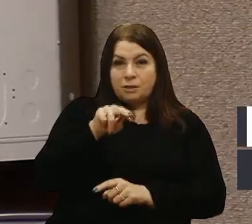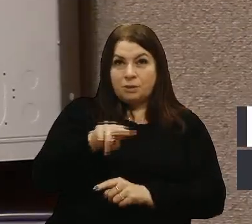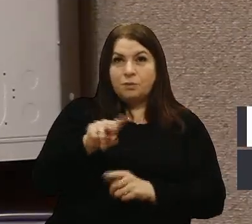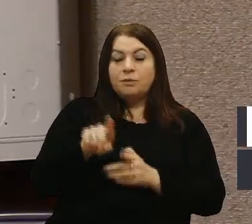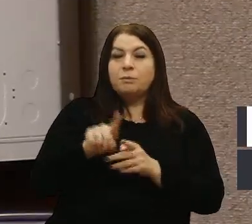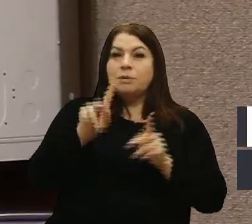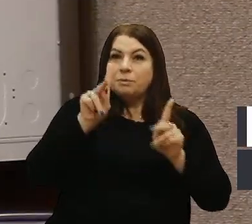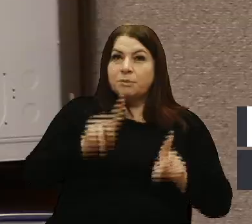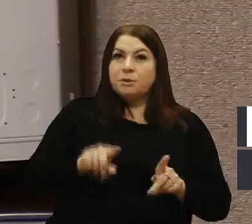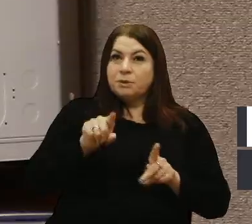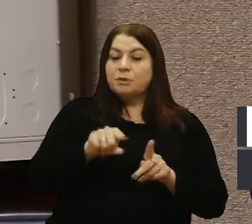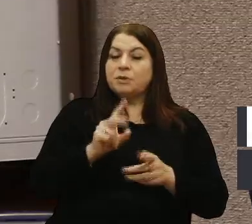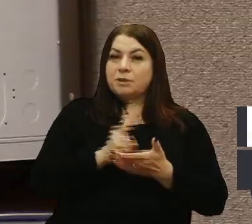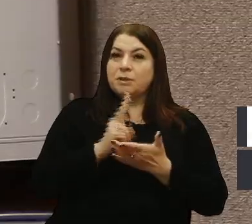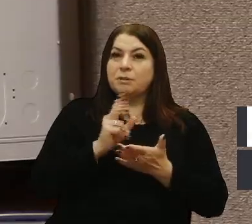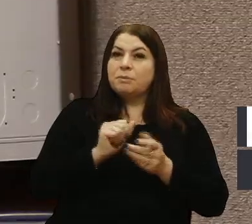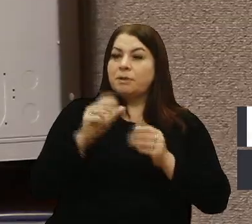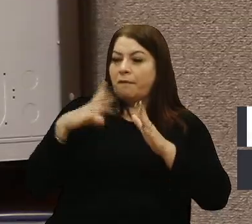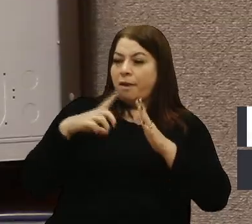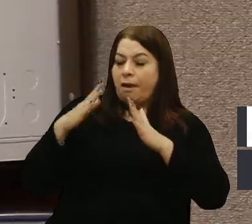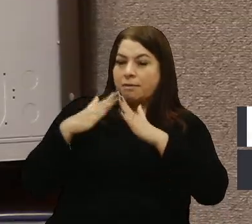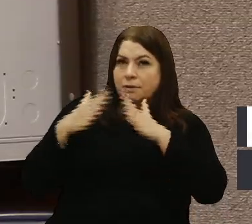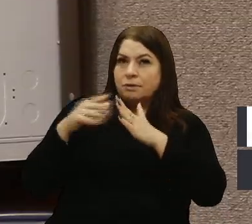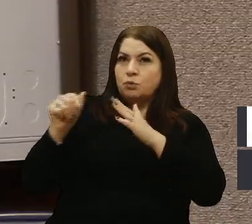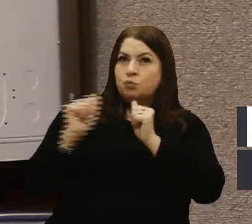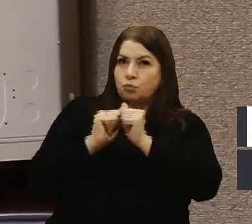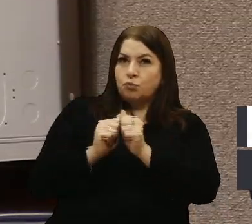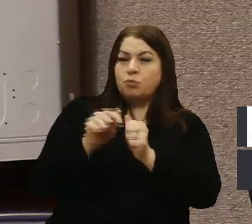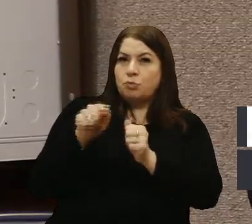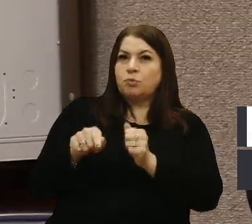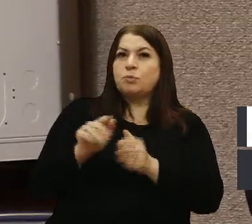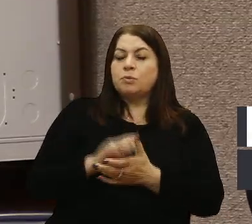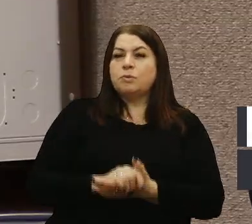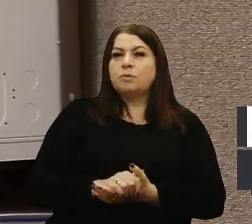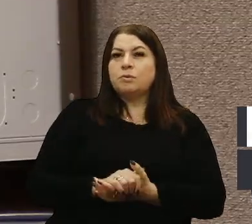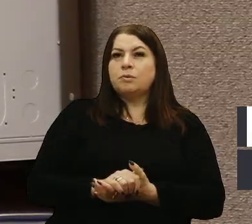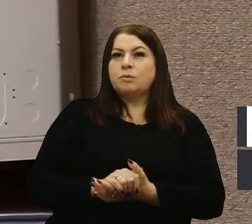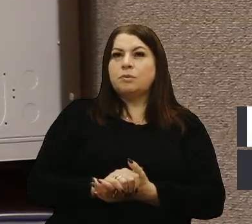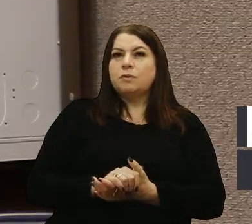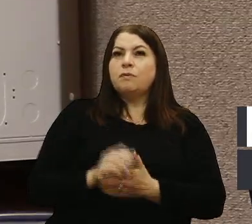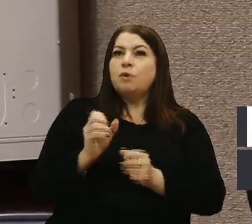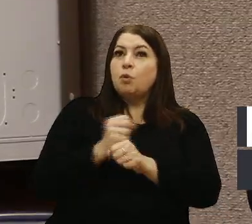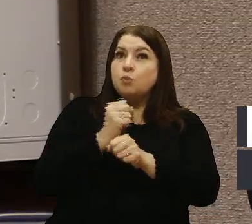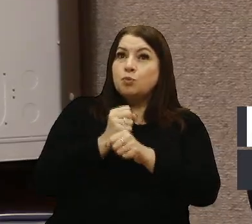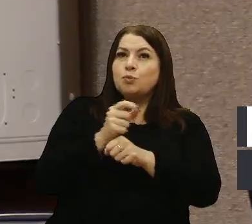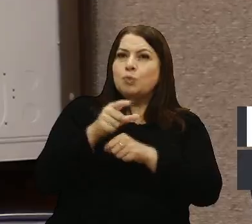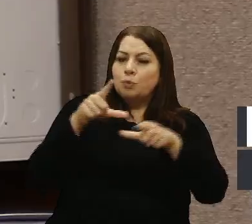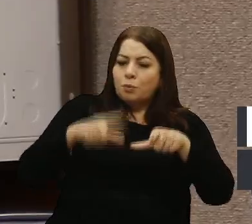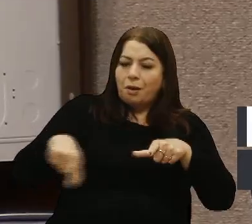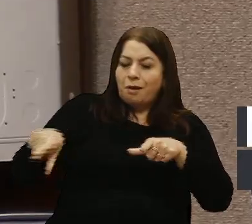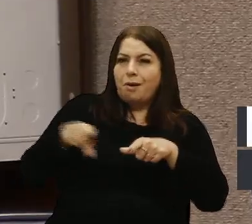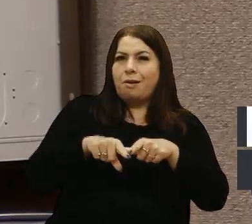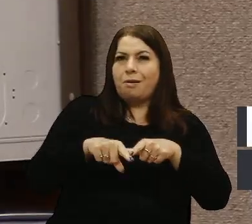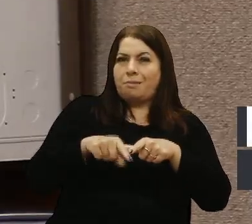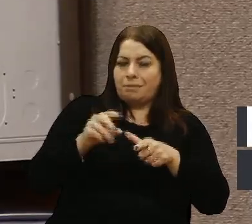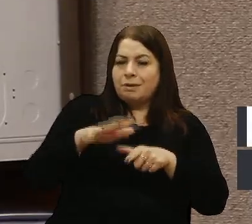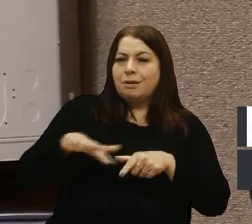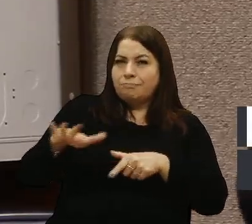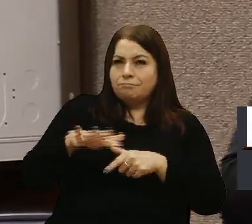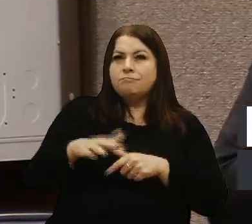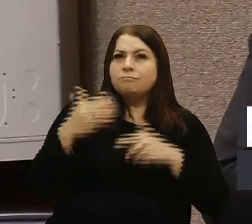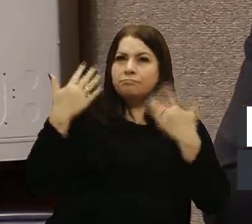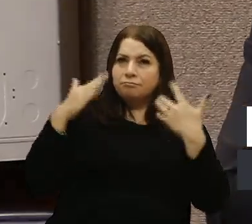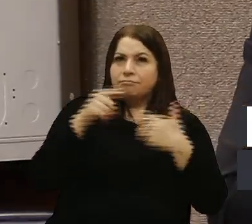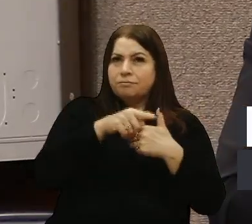uma pessoa que sempre morou naquela região, sempre esteve ali, foi o que construiu aquela localidade, aquele território. Então,